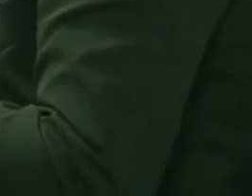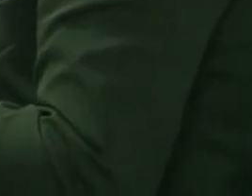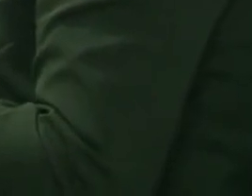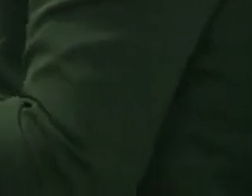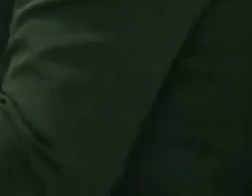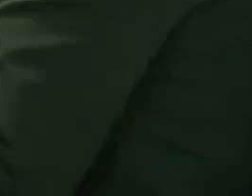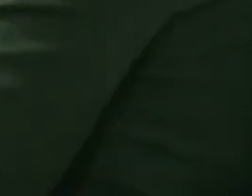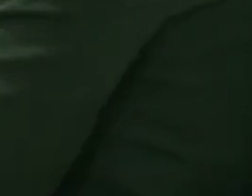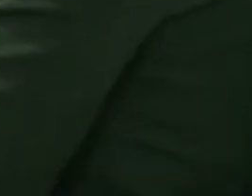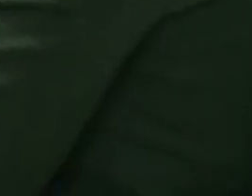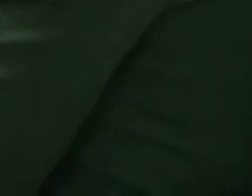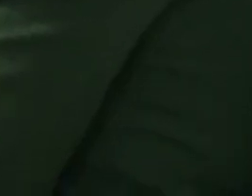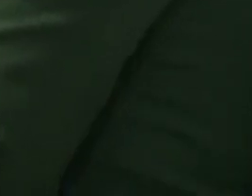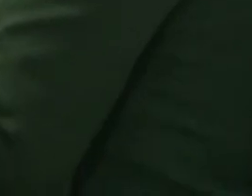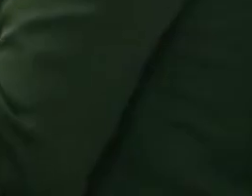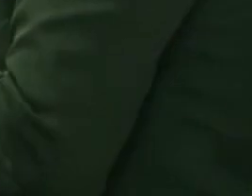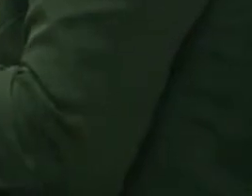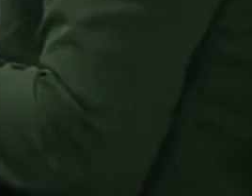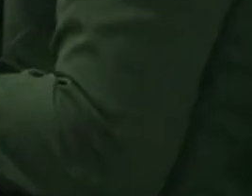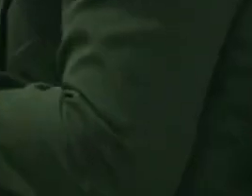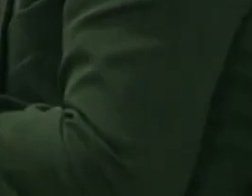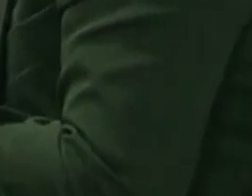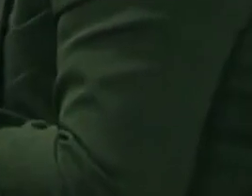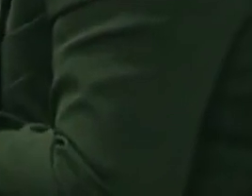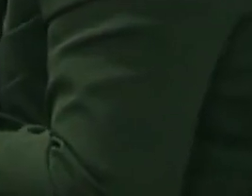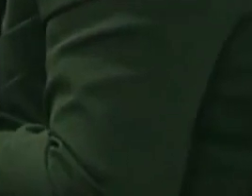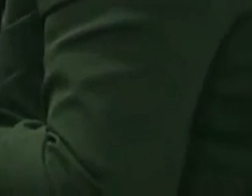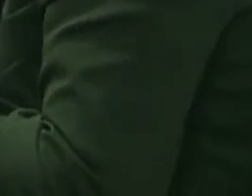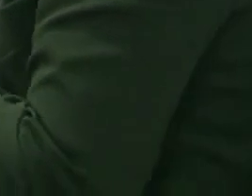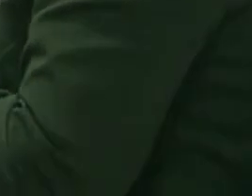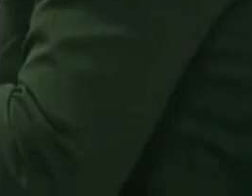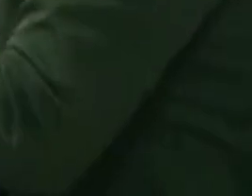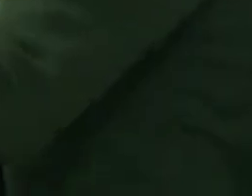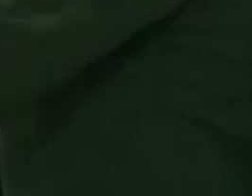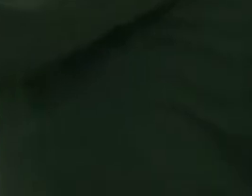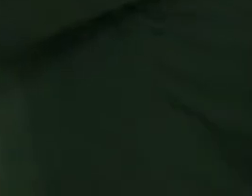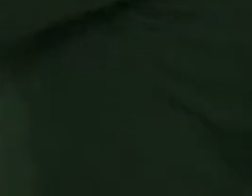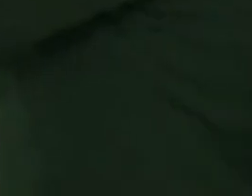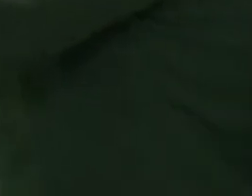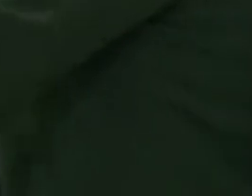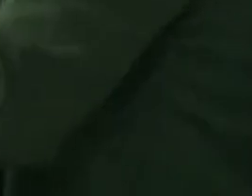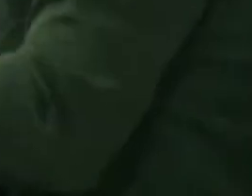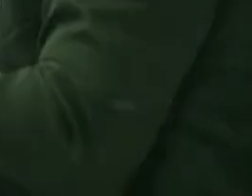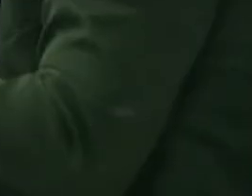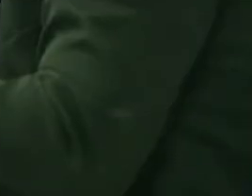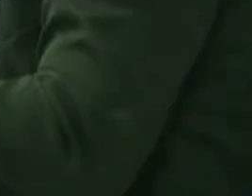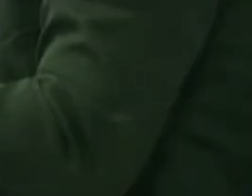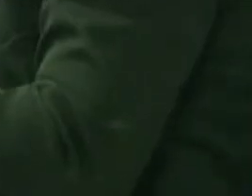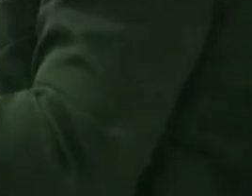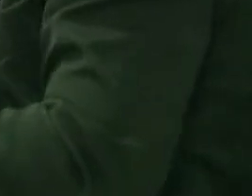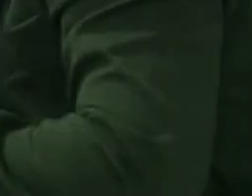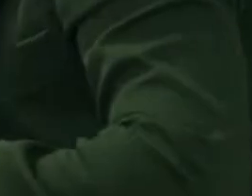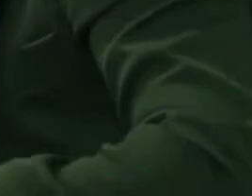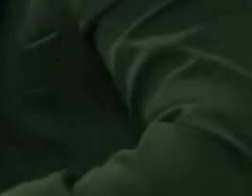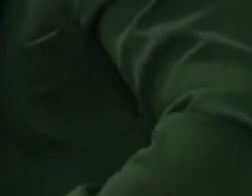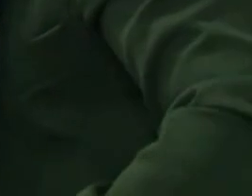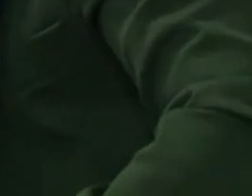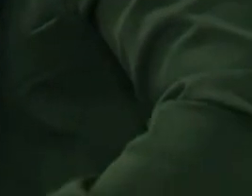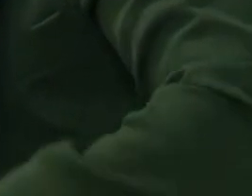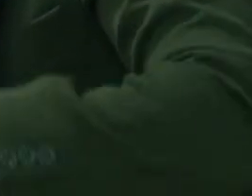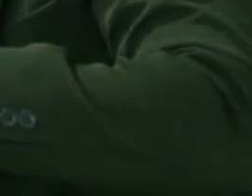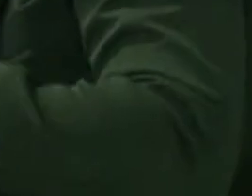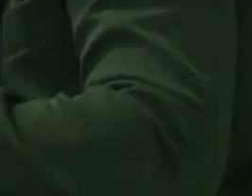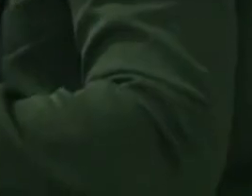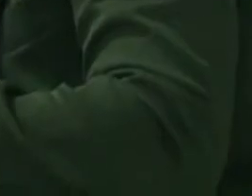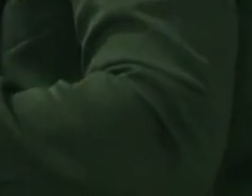Lazer. Mas a Secretaria de Segurança, onde nós não temos uma mesa, nós não temos uma